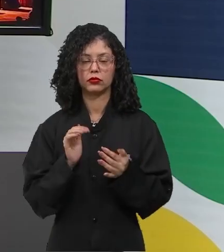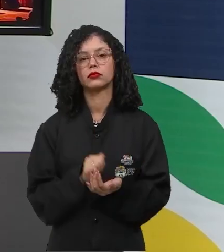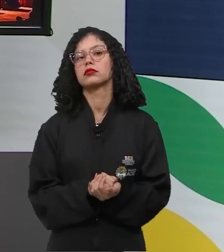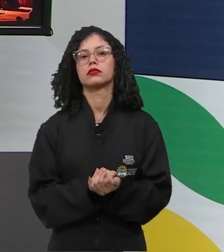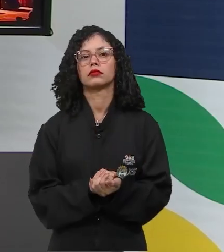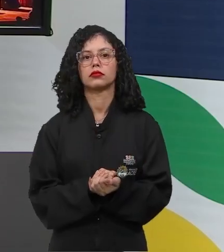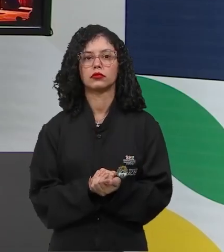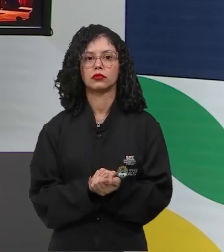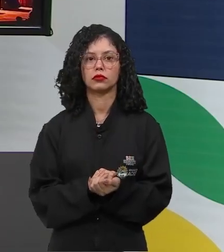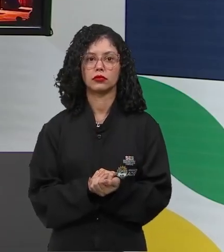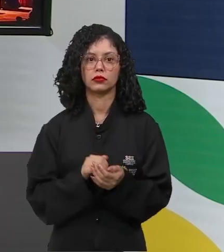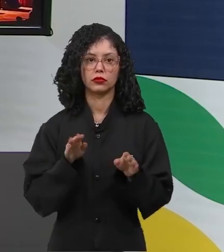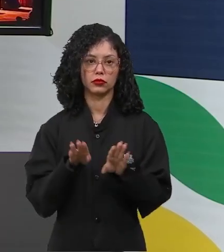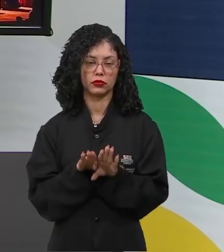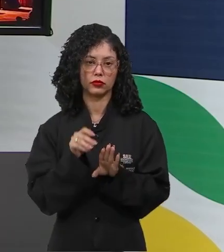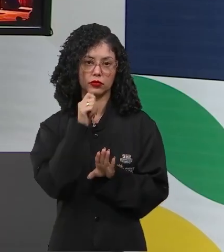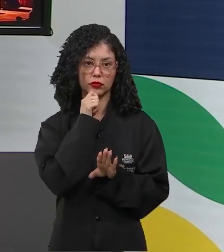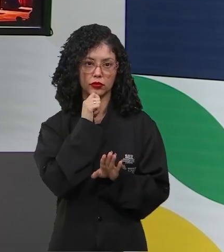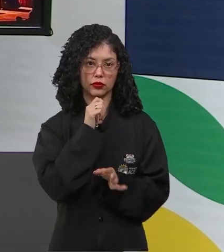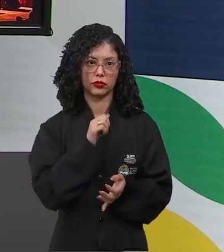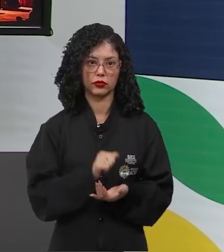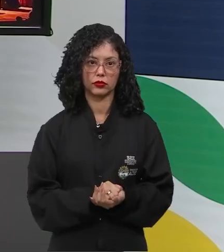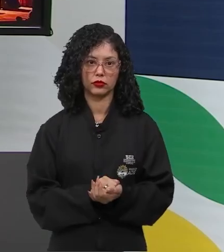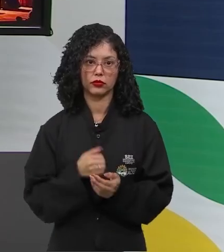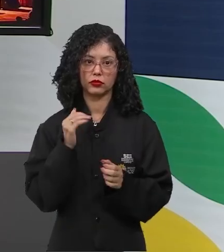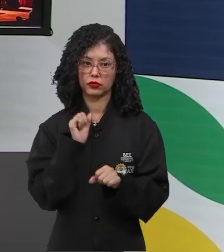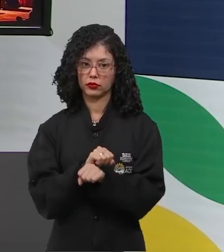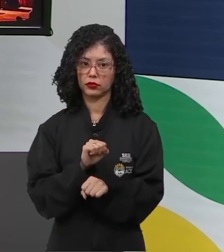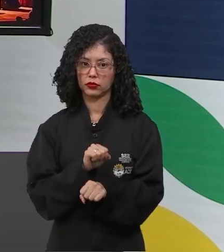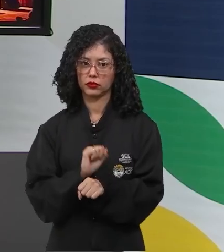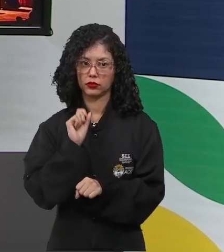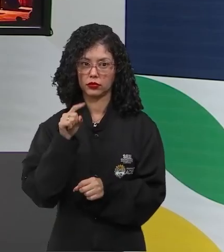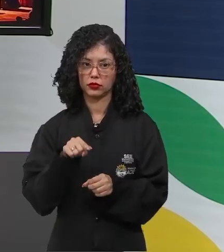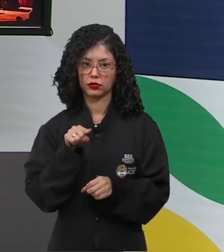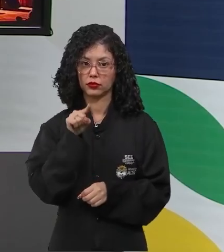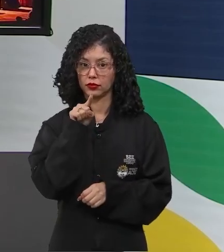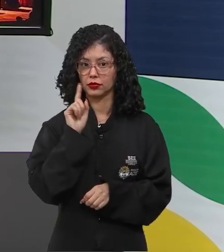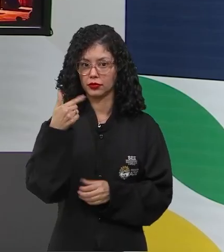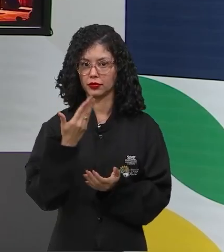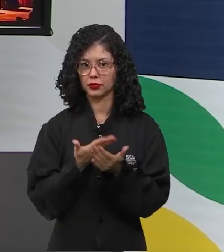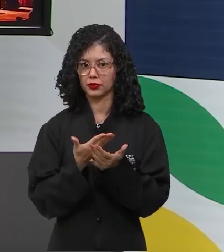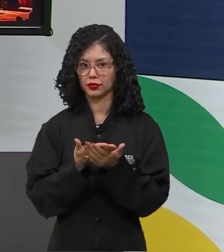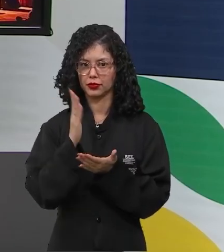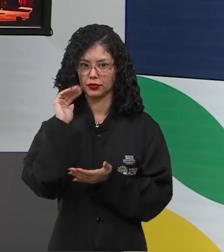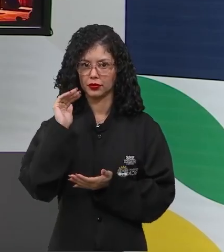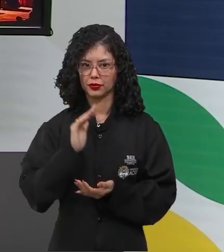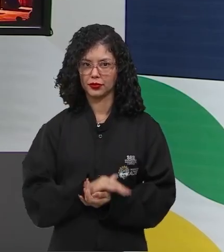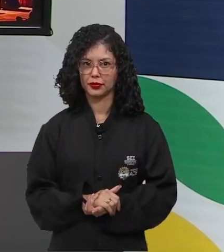agradeço a sua companhia e eu espero você na nossa próxima, tá bom? Até lá!